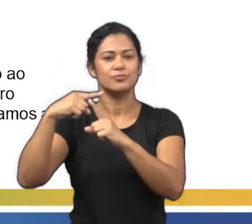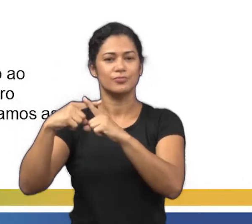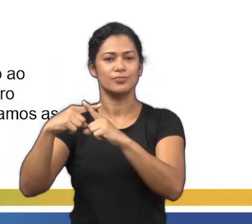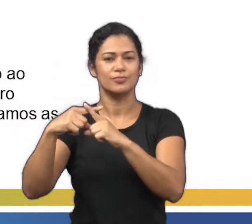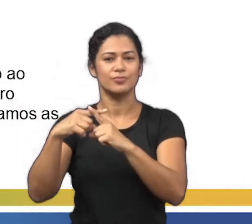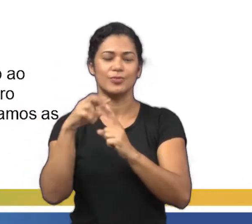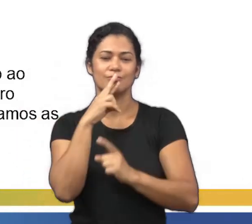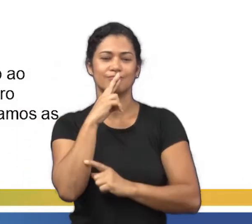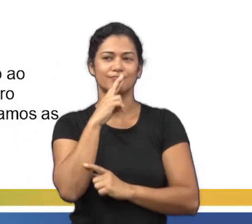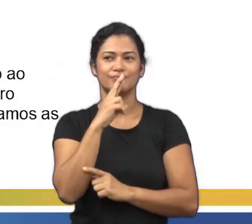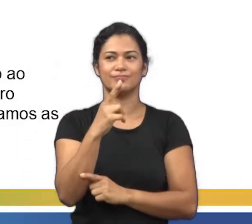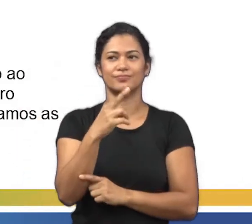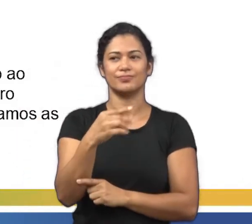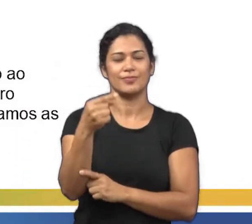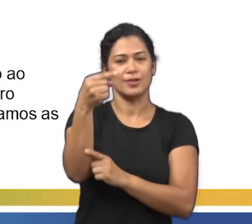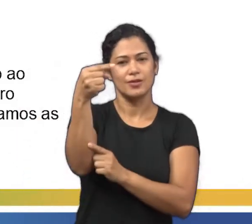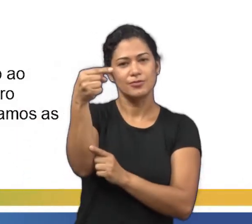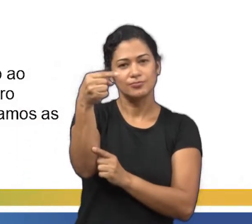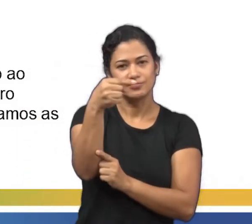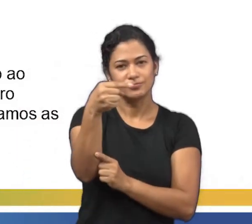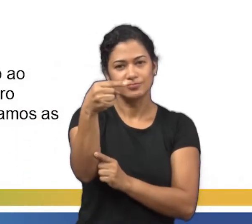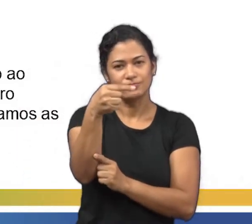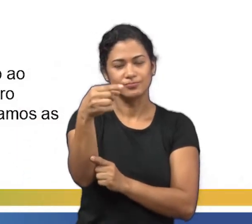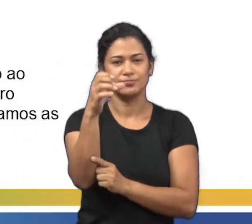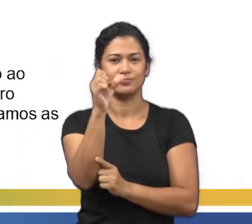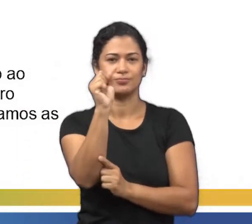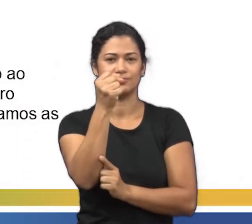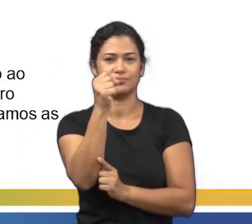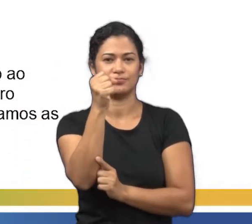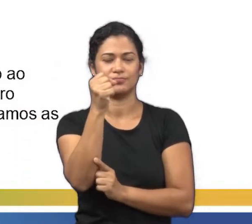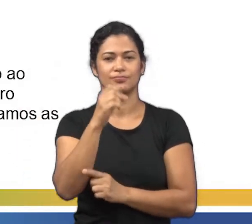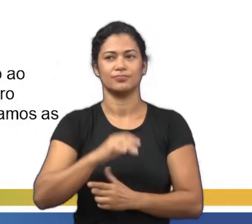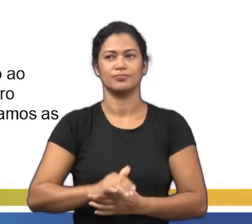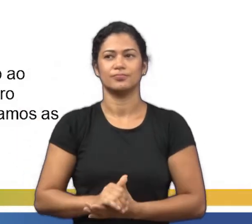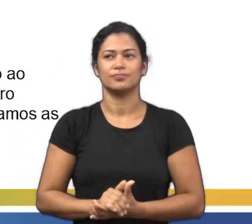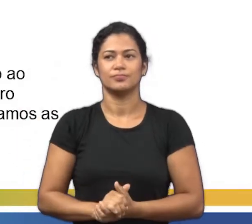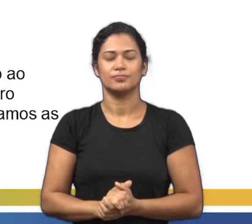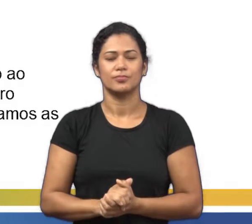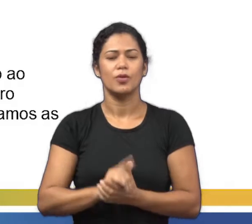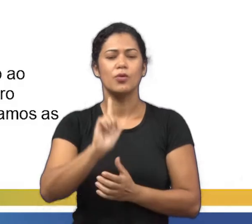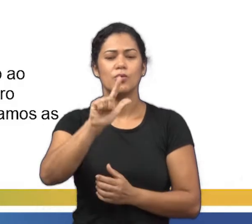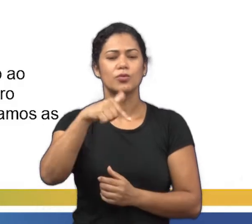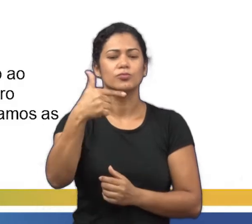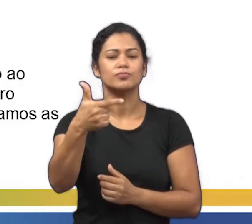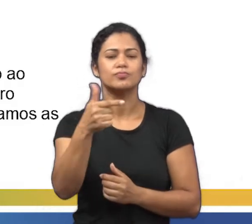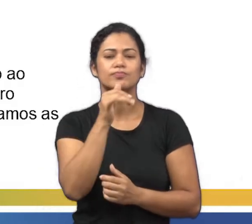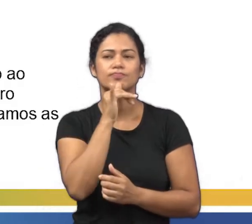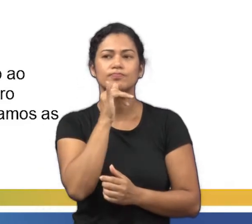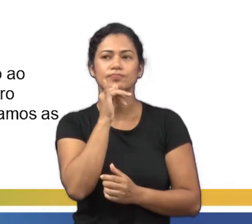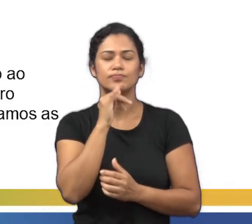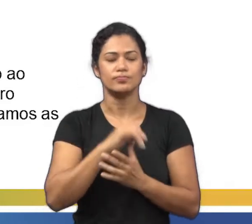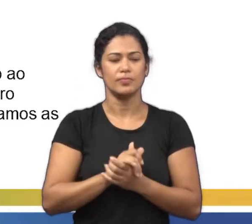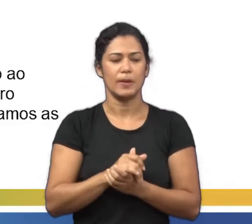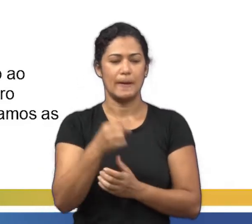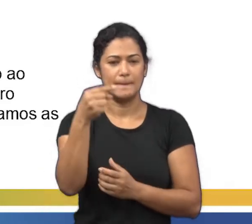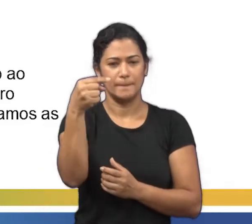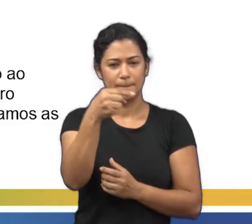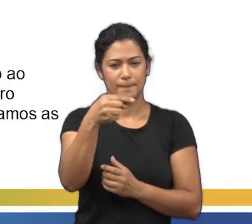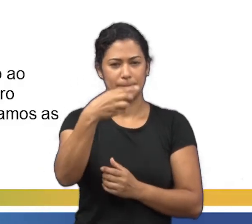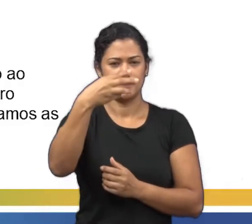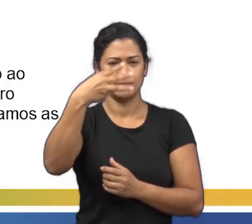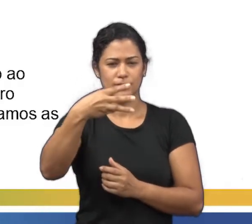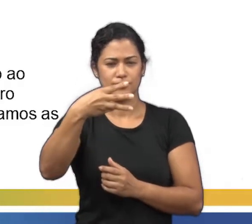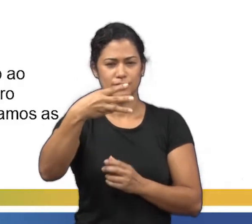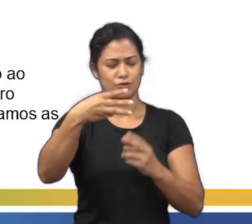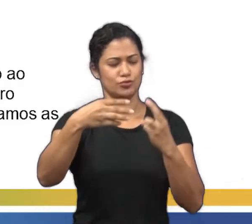resultado de menos 2 ao cubo é menos 8. Outro exemplo aqui, ó. Menos 3 ao quadrado. Quem